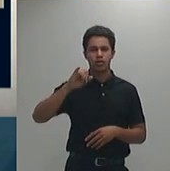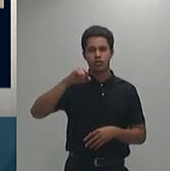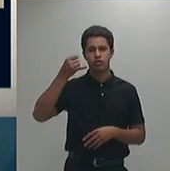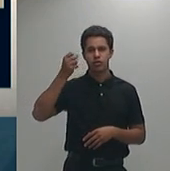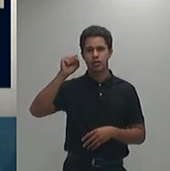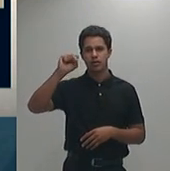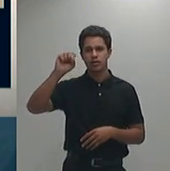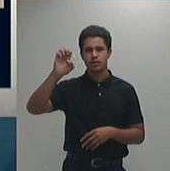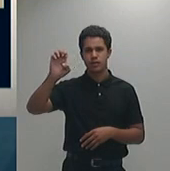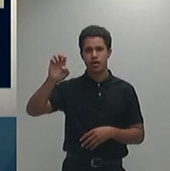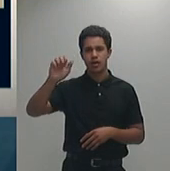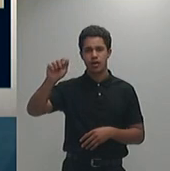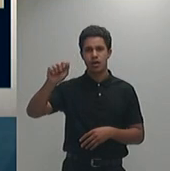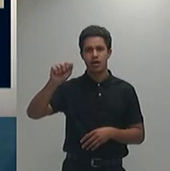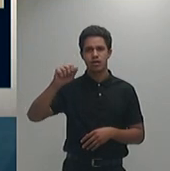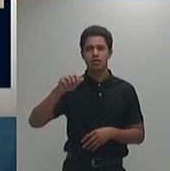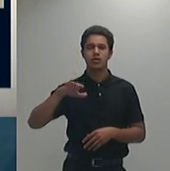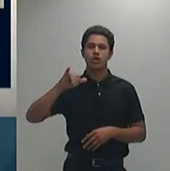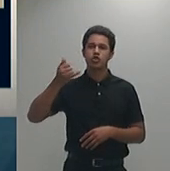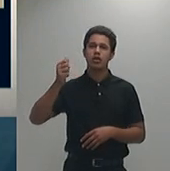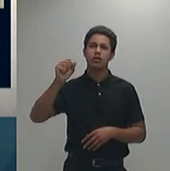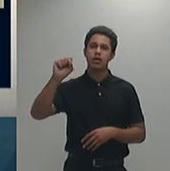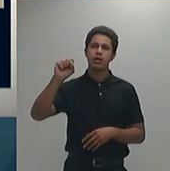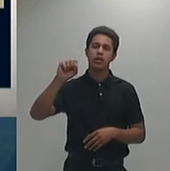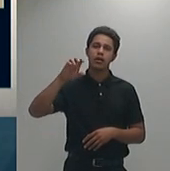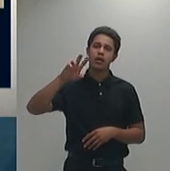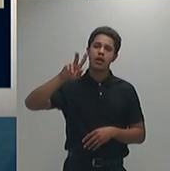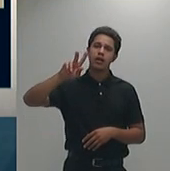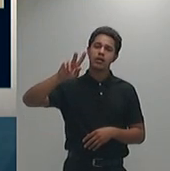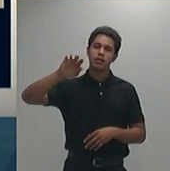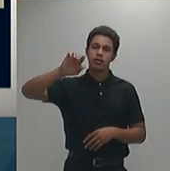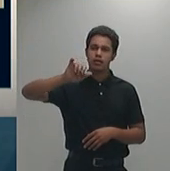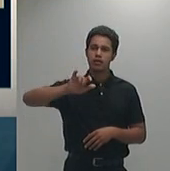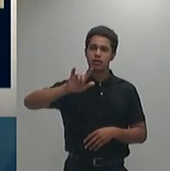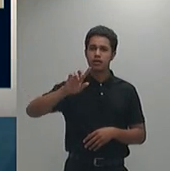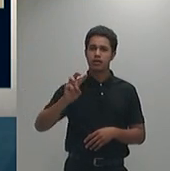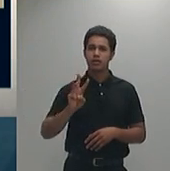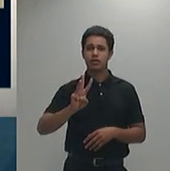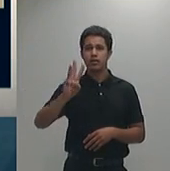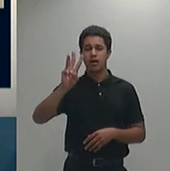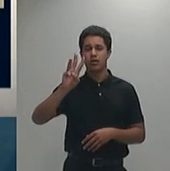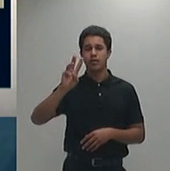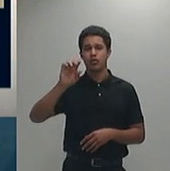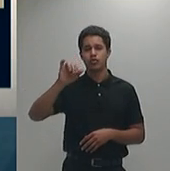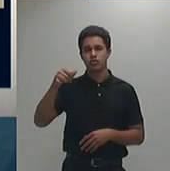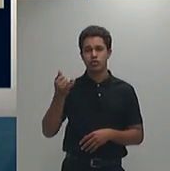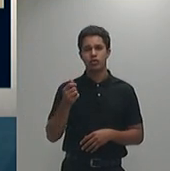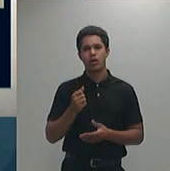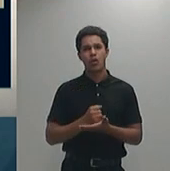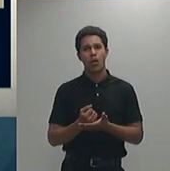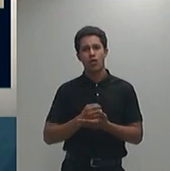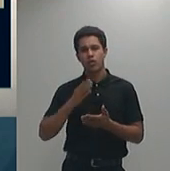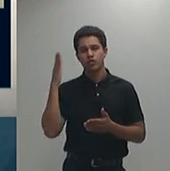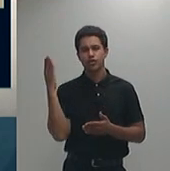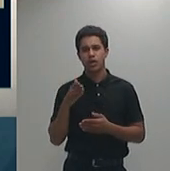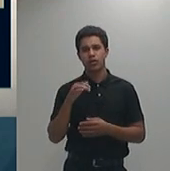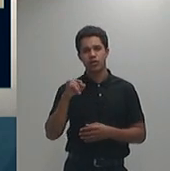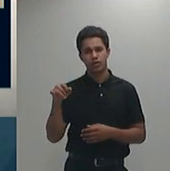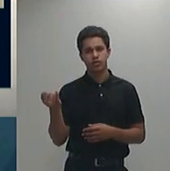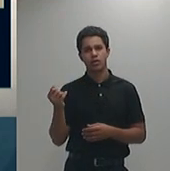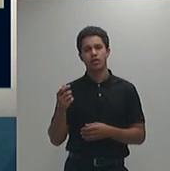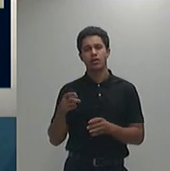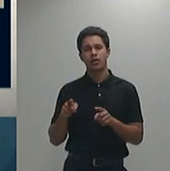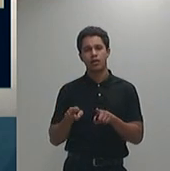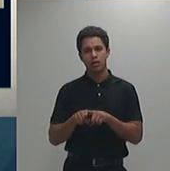época entre os quais WJ controladores indiretos da j e acordo de leniência com a j